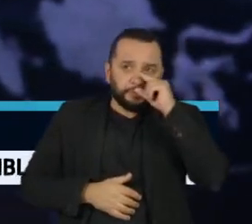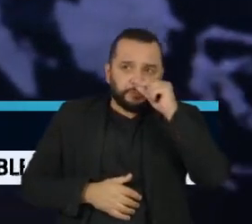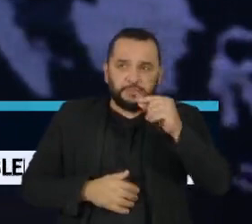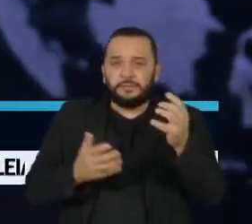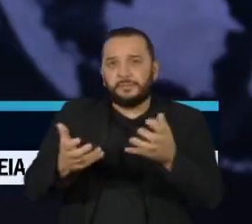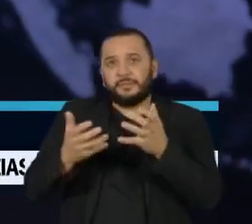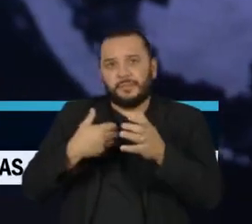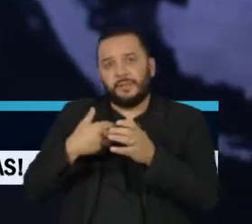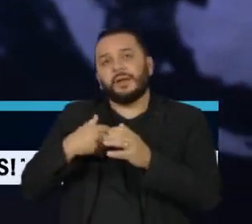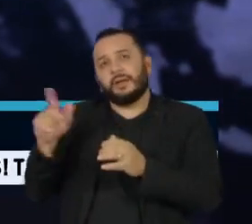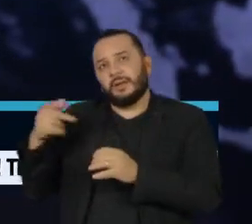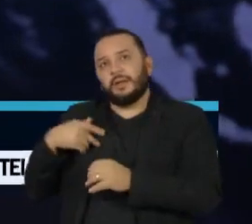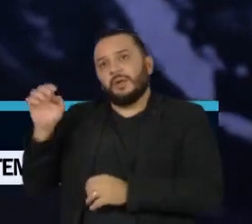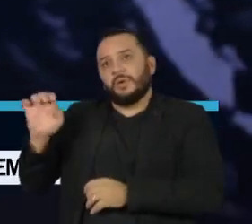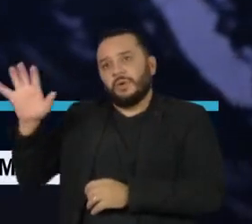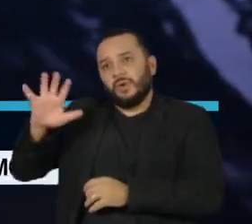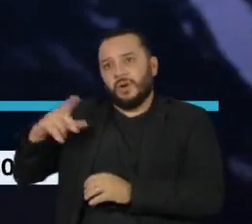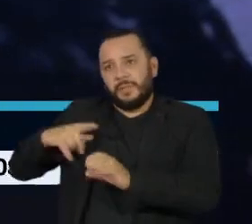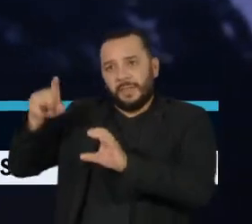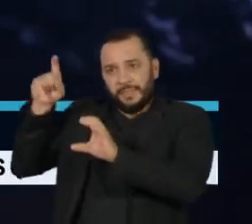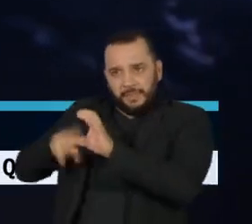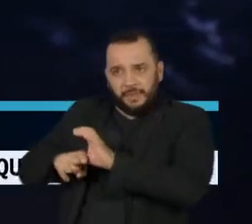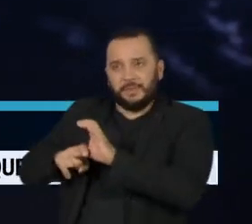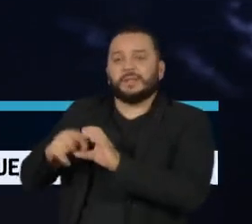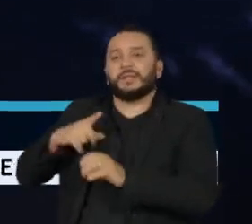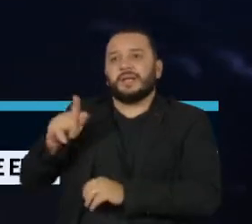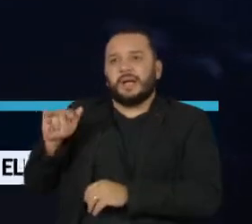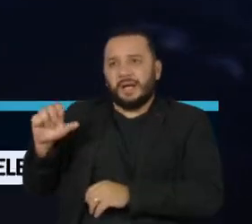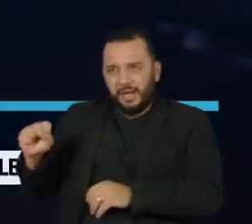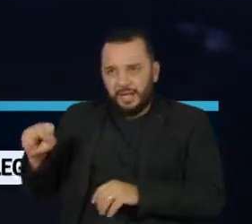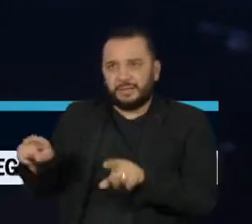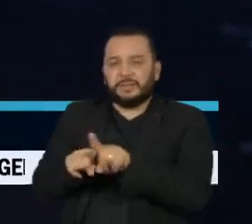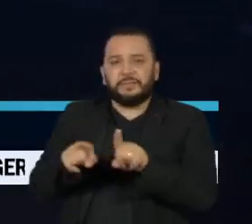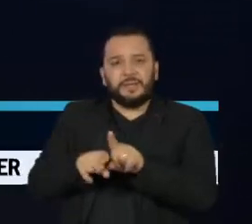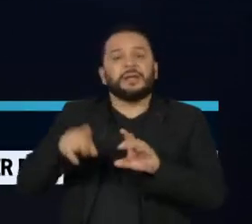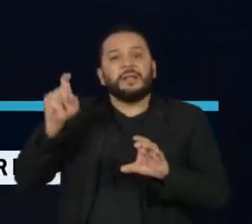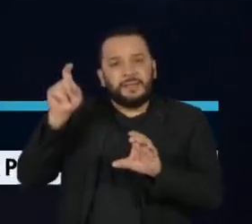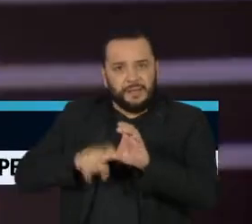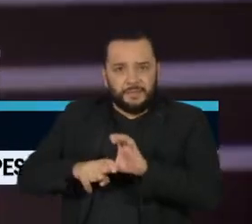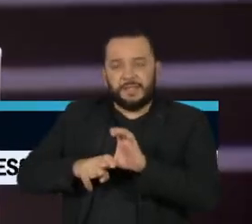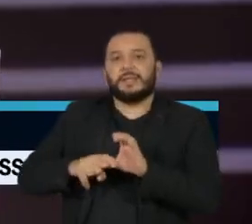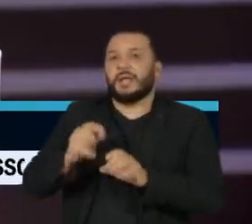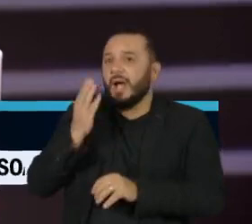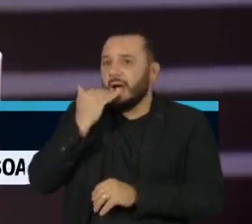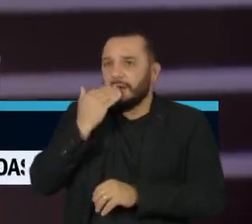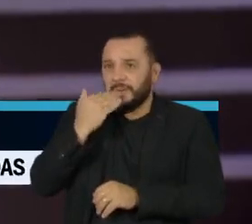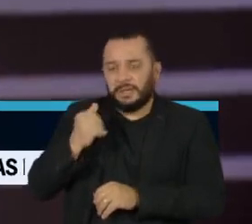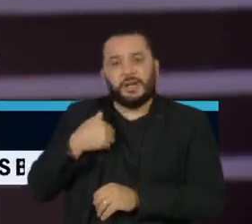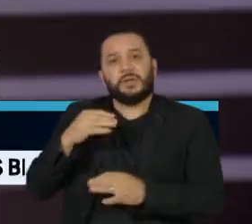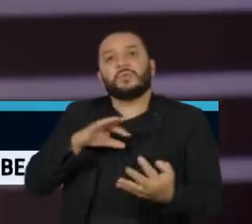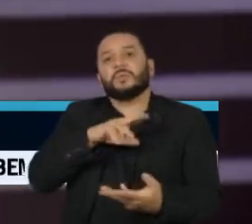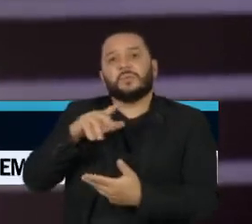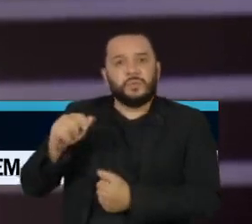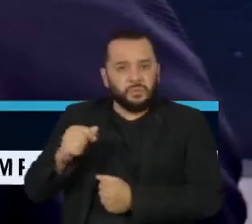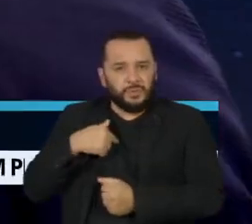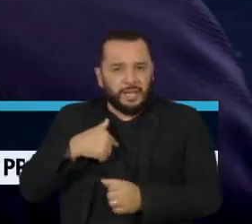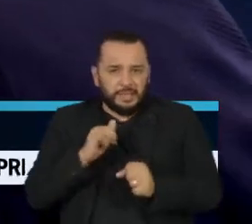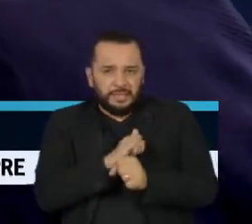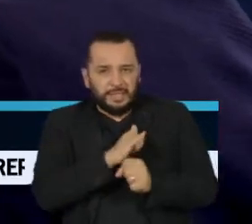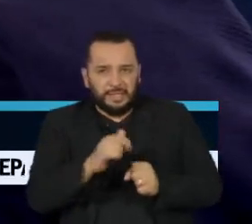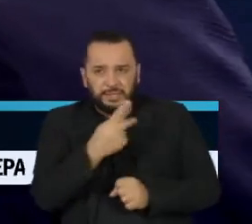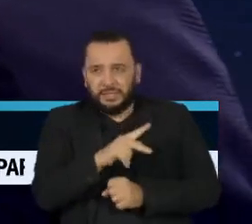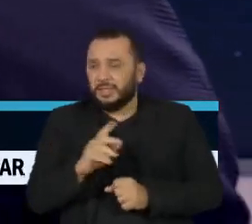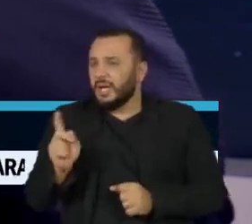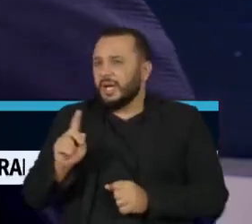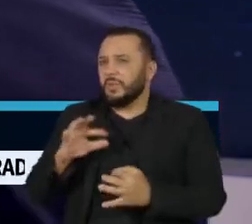da Europa em gás natural e a dependência alimentar no mundo em arma? No mundo, eu não diria no mundo em quase todo mundo. Mas